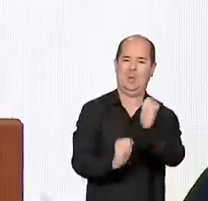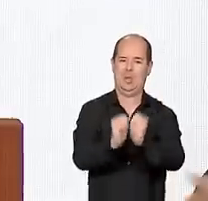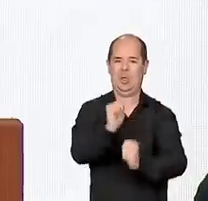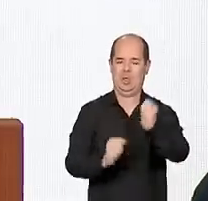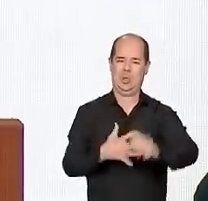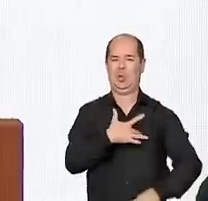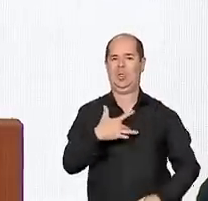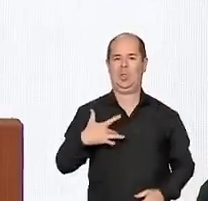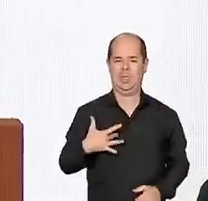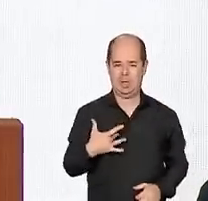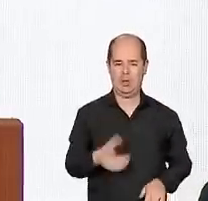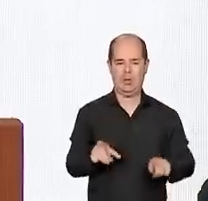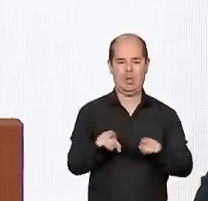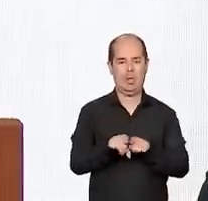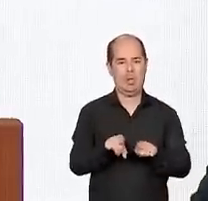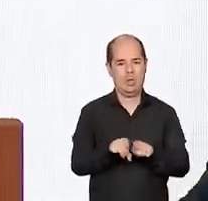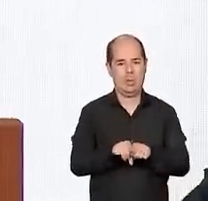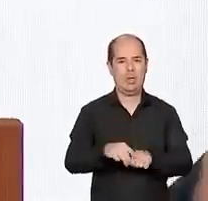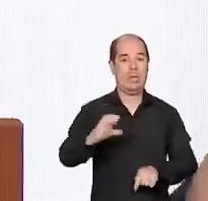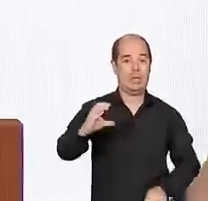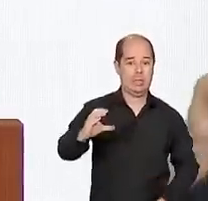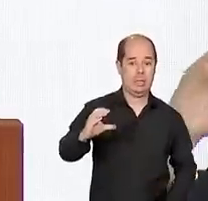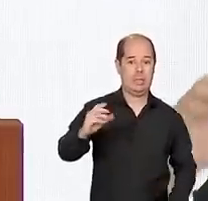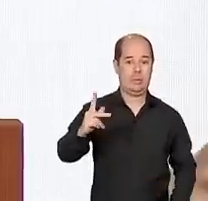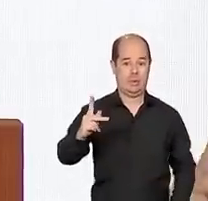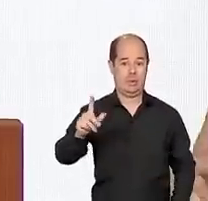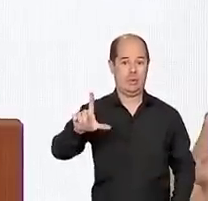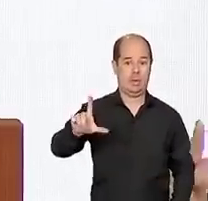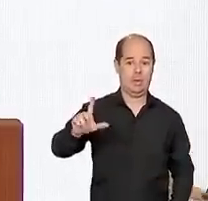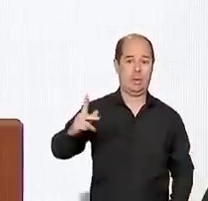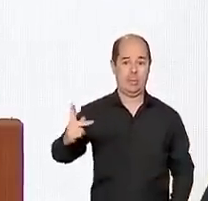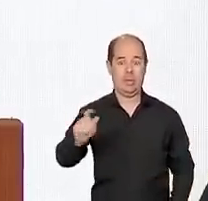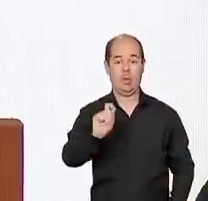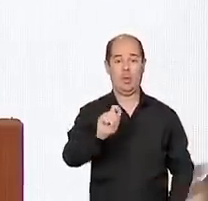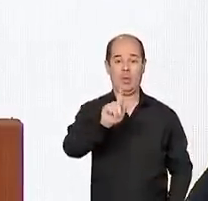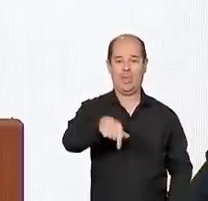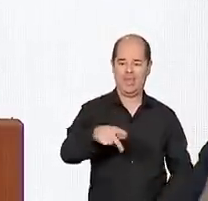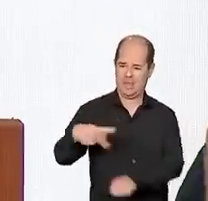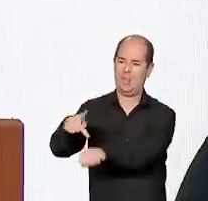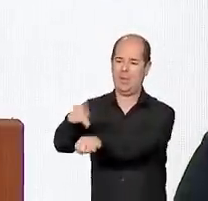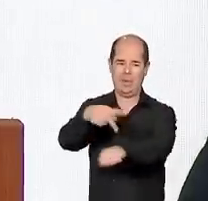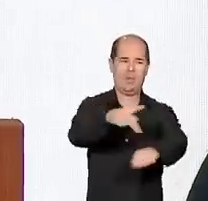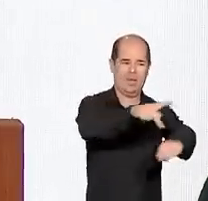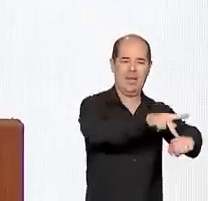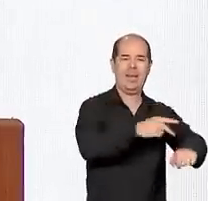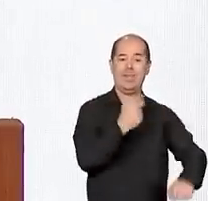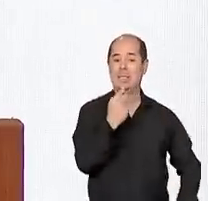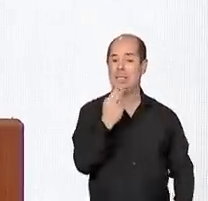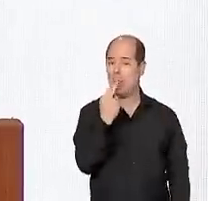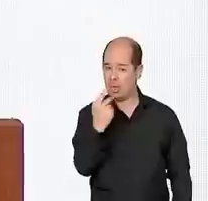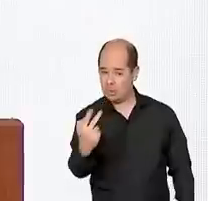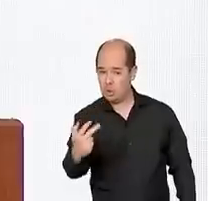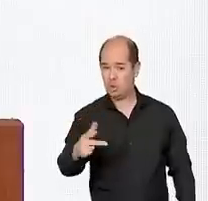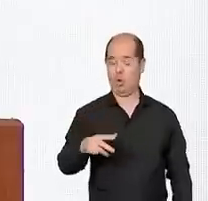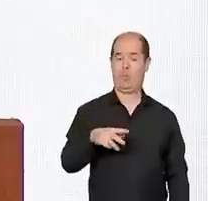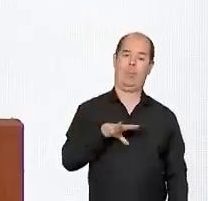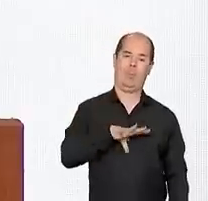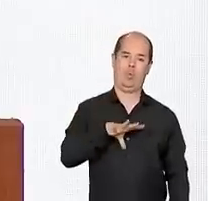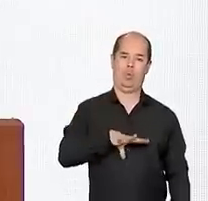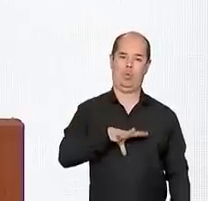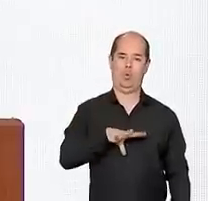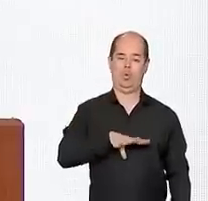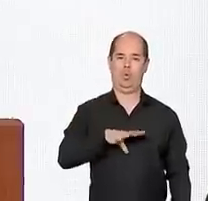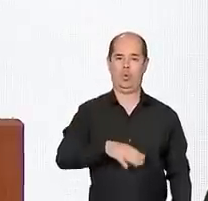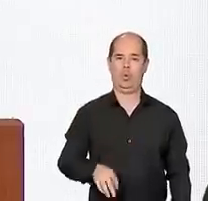cooperação com a CPLP, com a Comunidade dos Países de Língua Portuguesa. Então, estamos juntos efetivamente aqui,